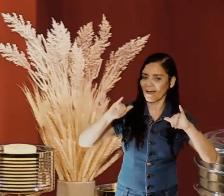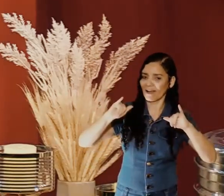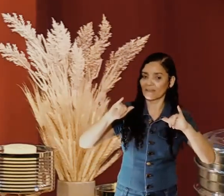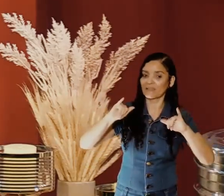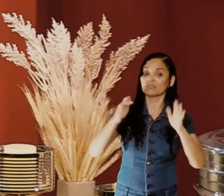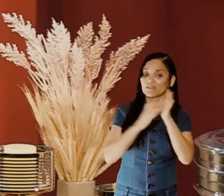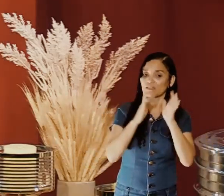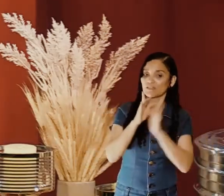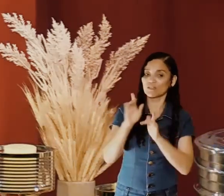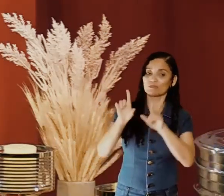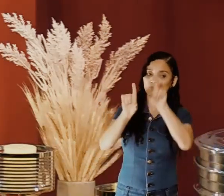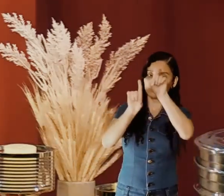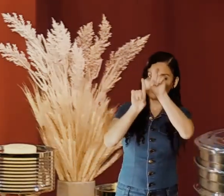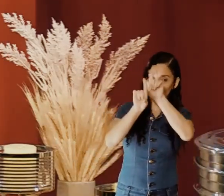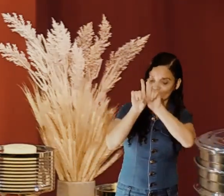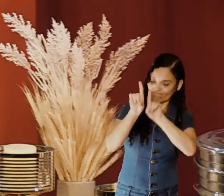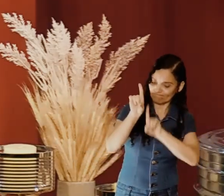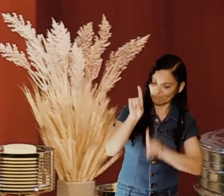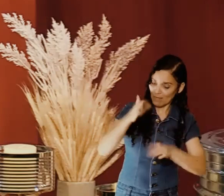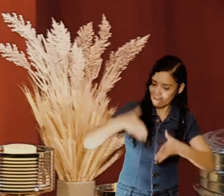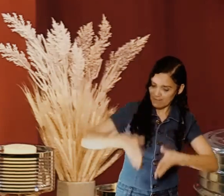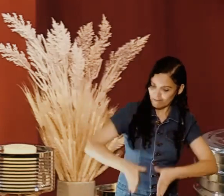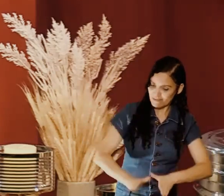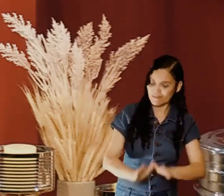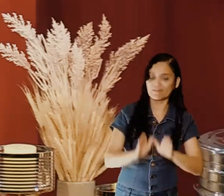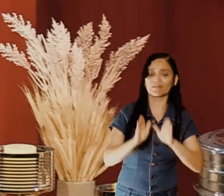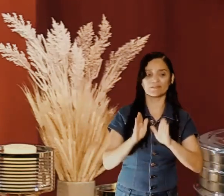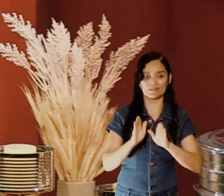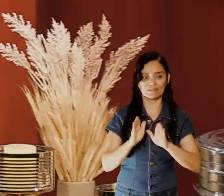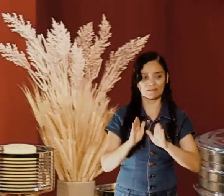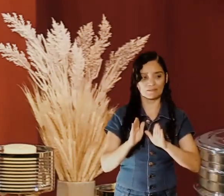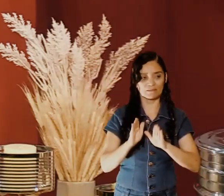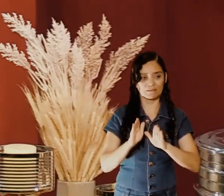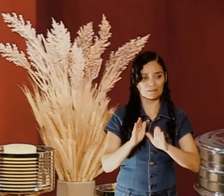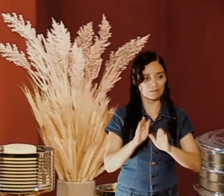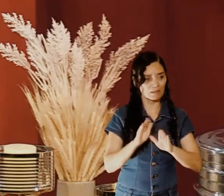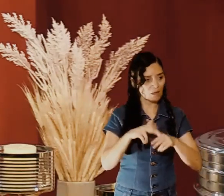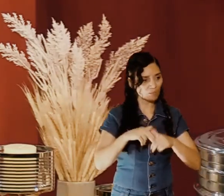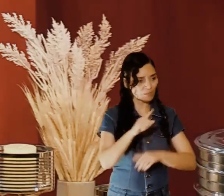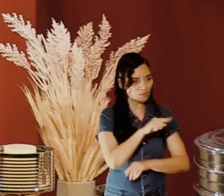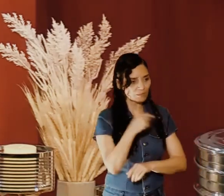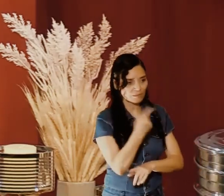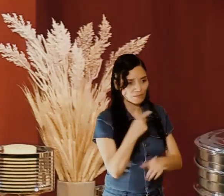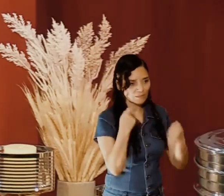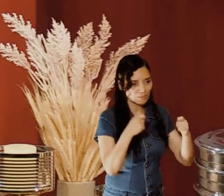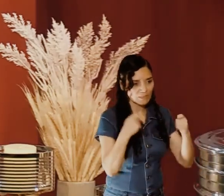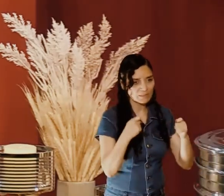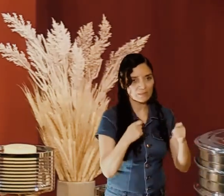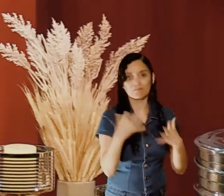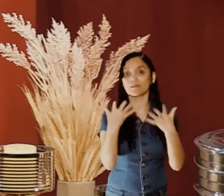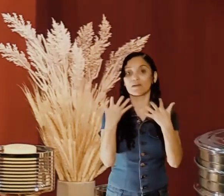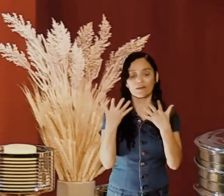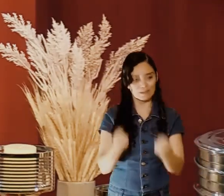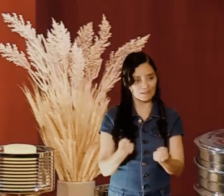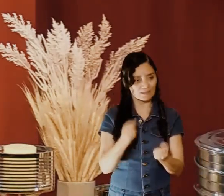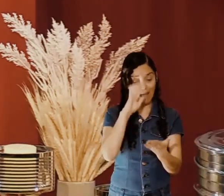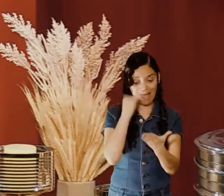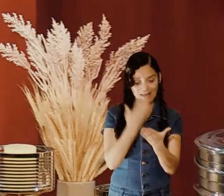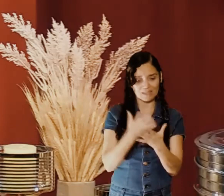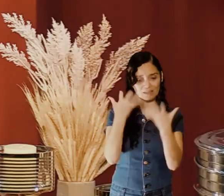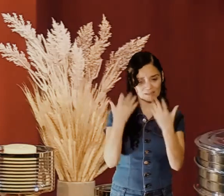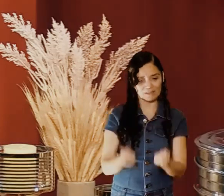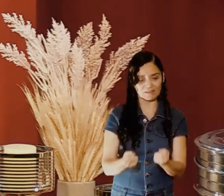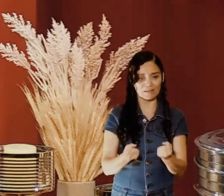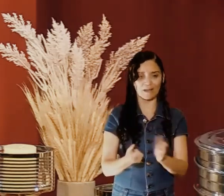requerida das pessoas quanto ao Salvador é receber e crer. Eu não sei como você chegou